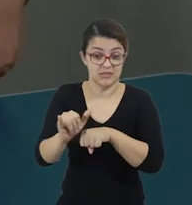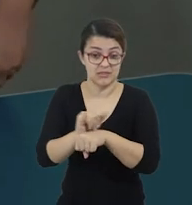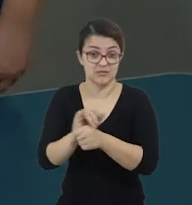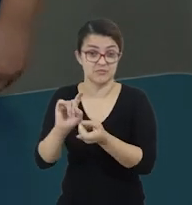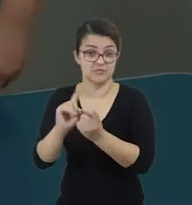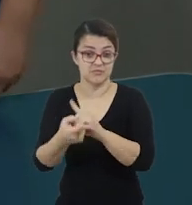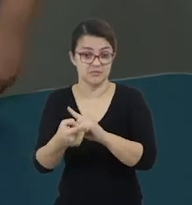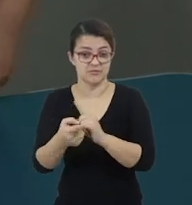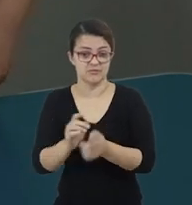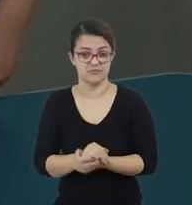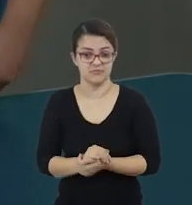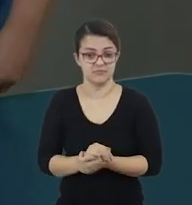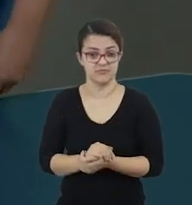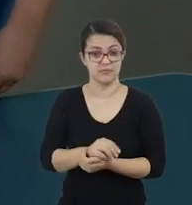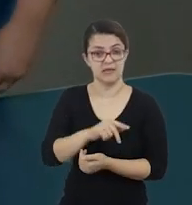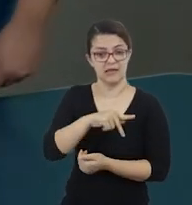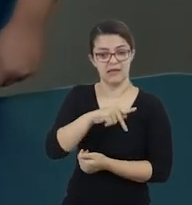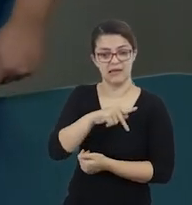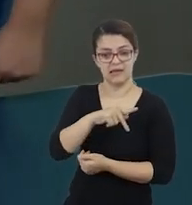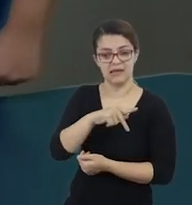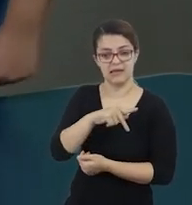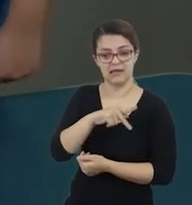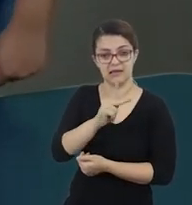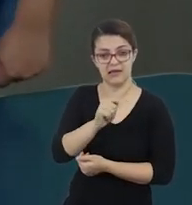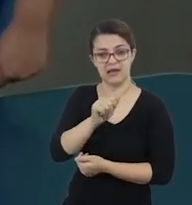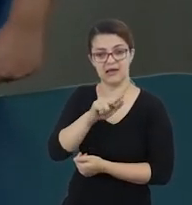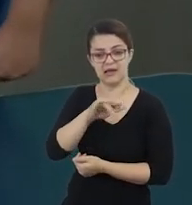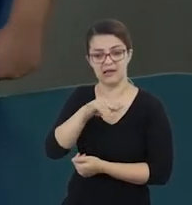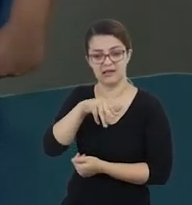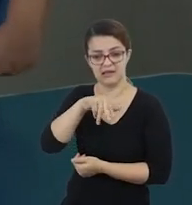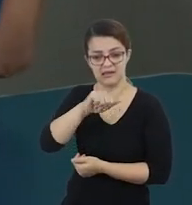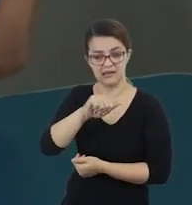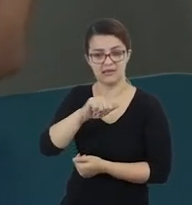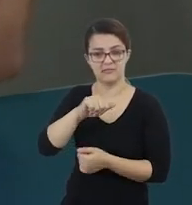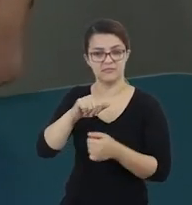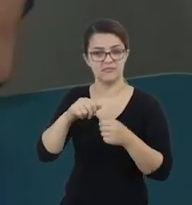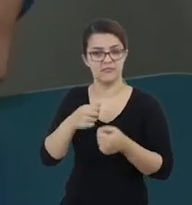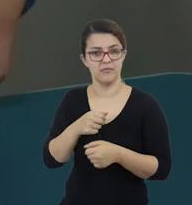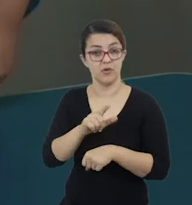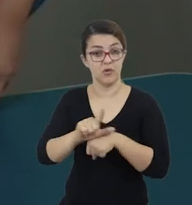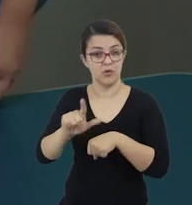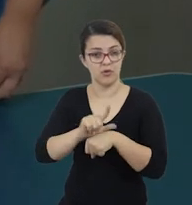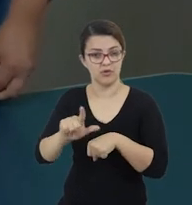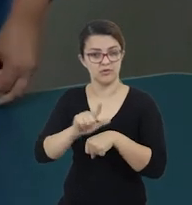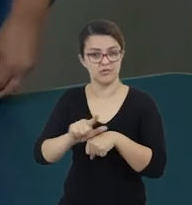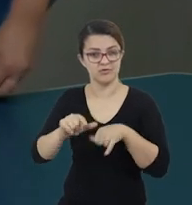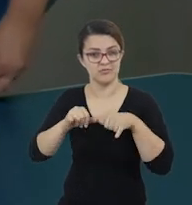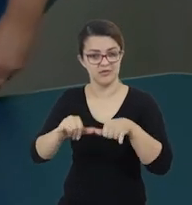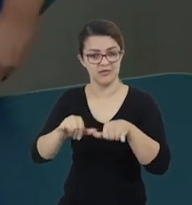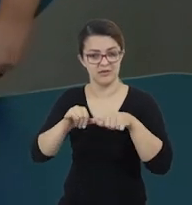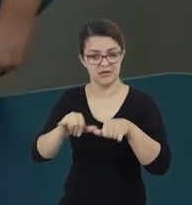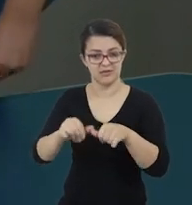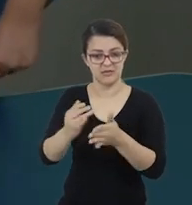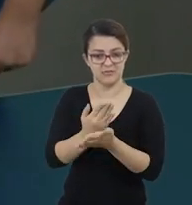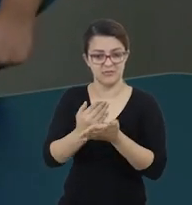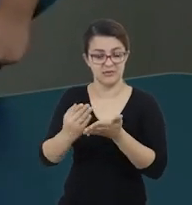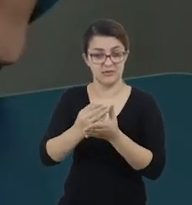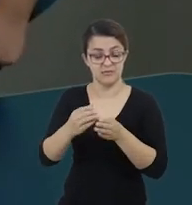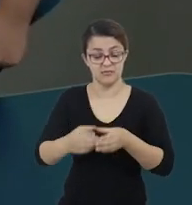inversa. Karina é dona de uma mercearia e está separando caixas que comportam 5 latas de um determinado